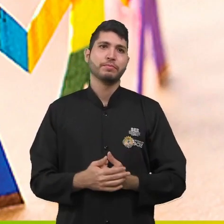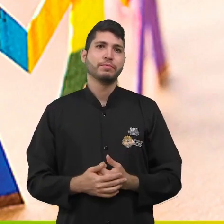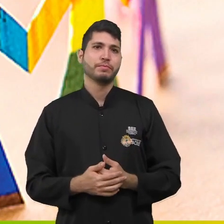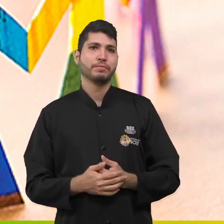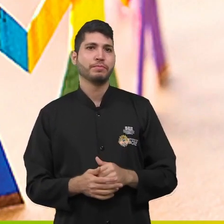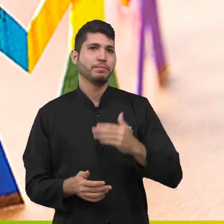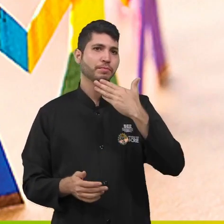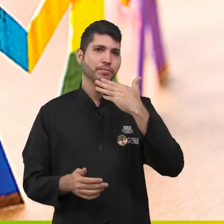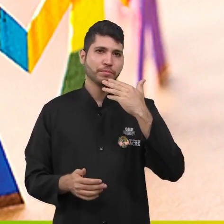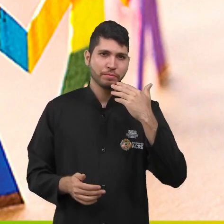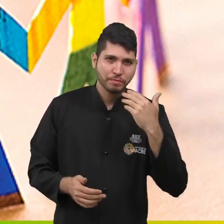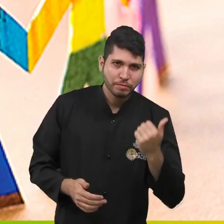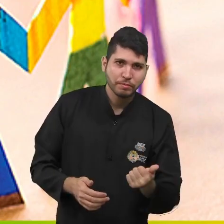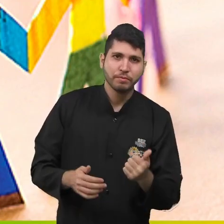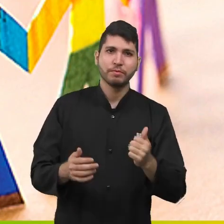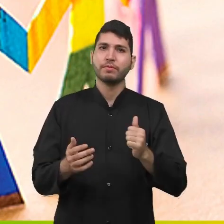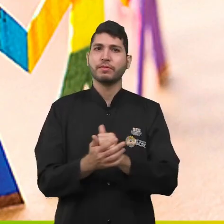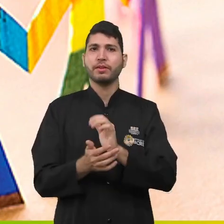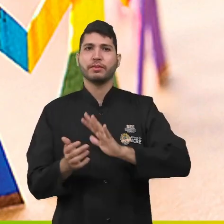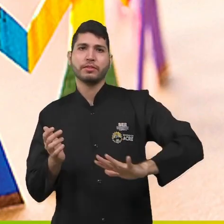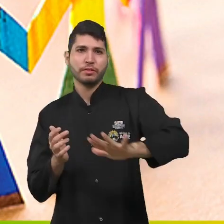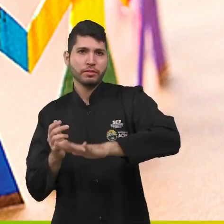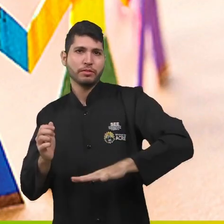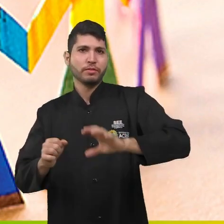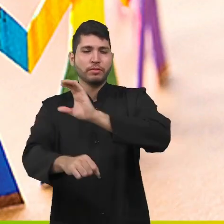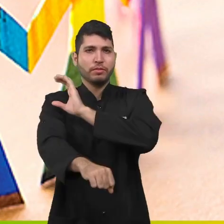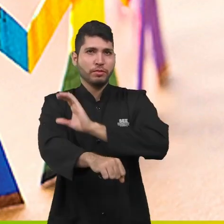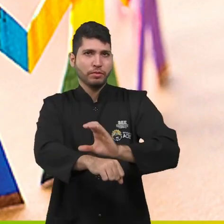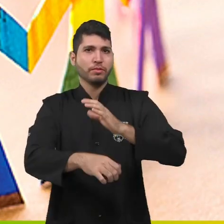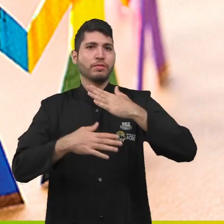nosso repertório cultural e corporal.